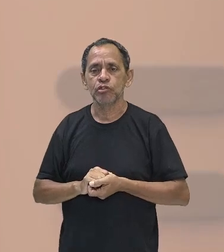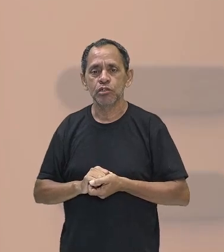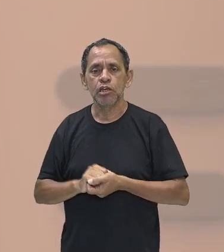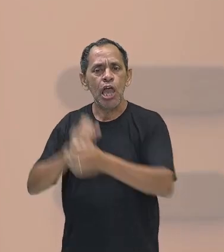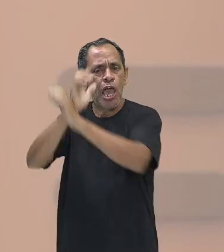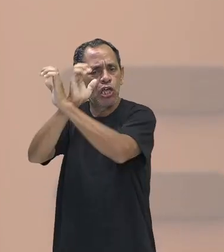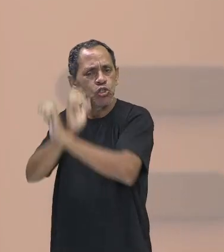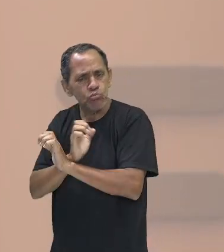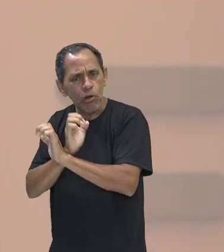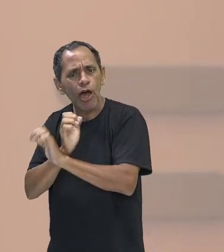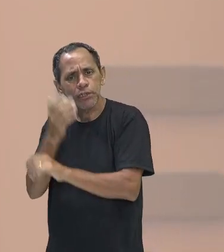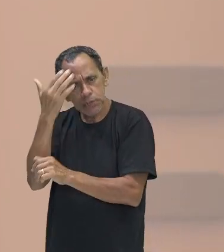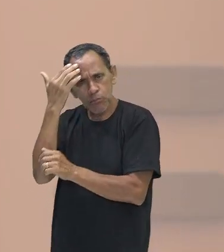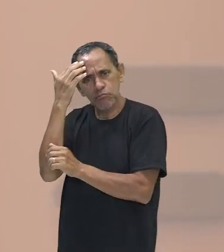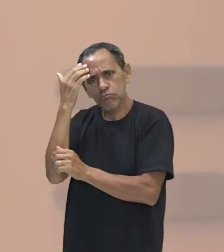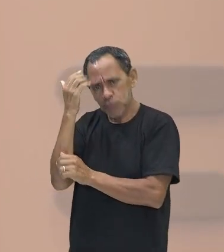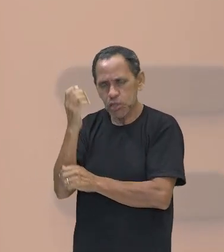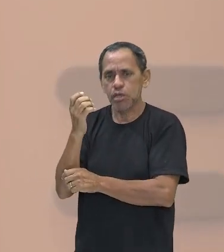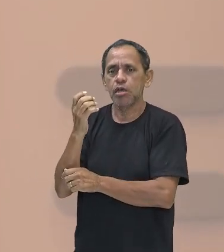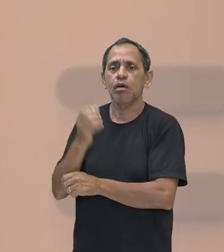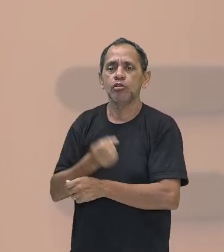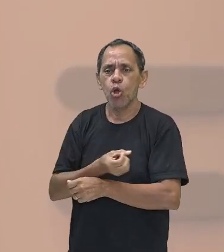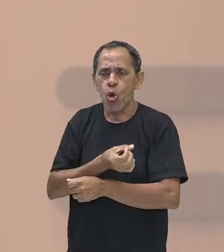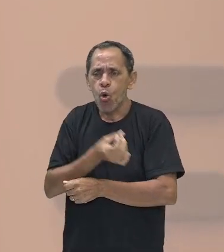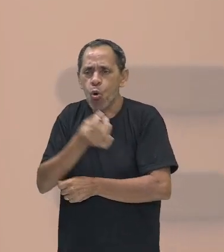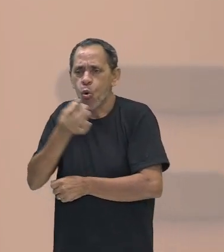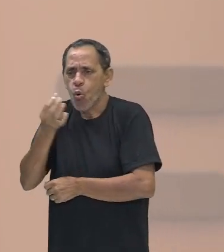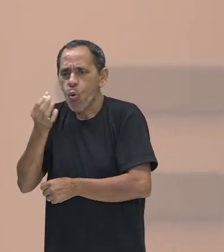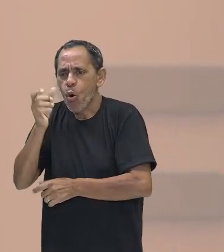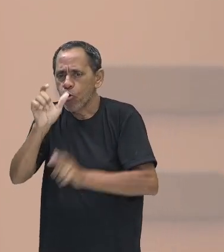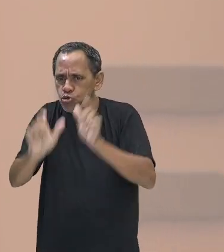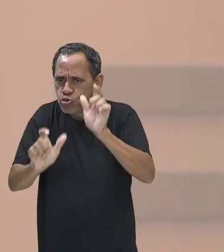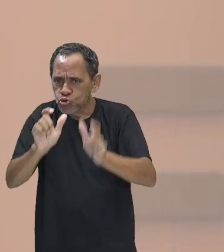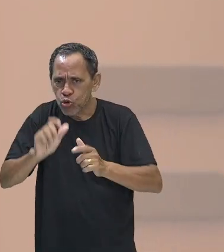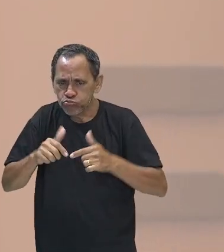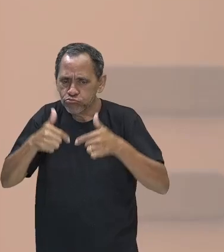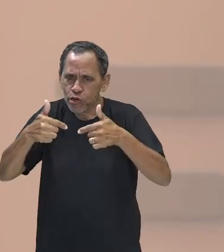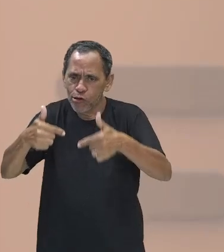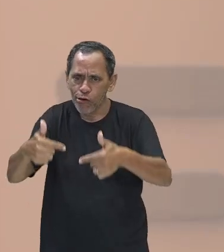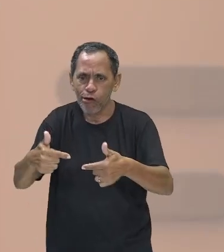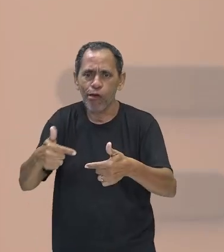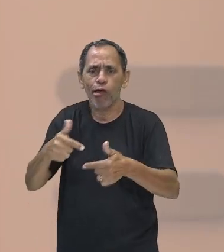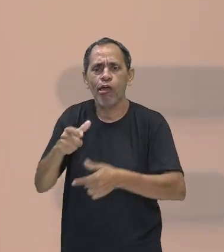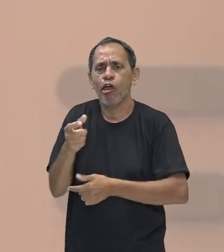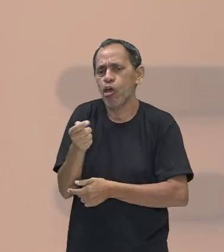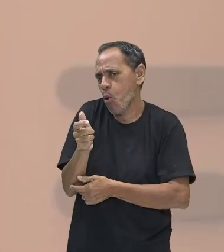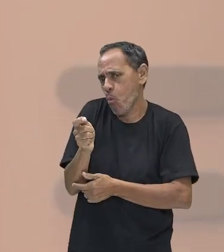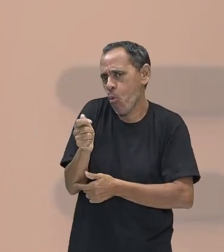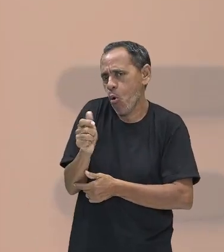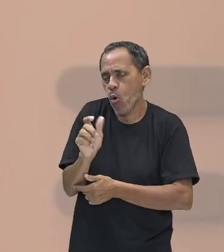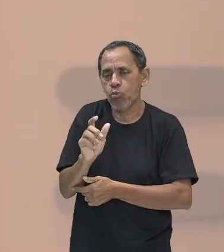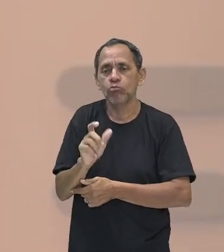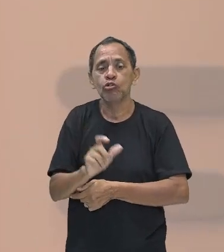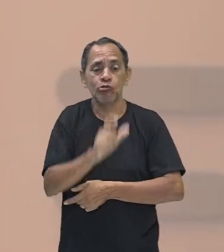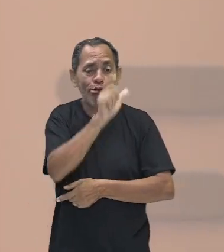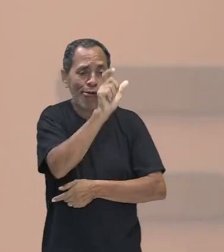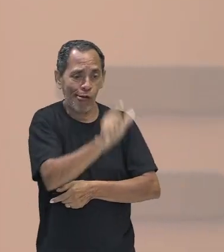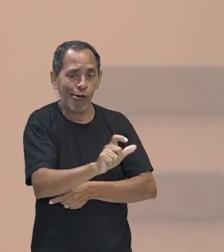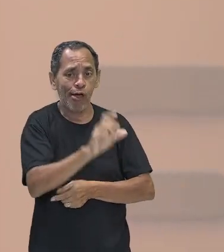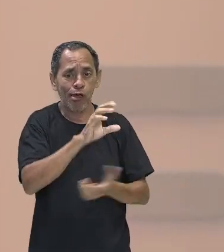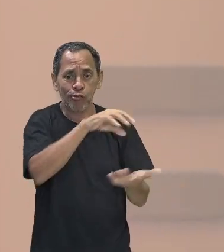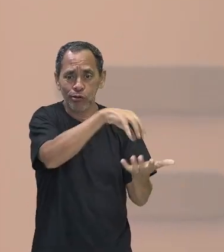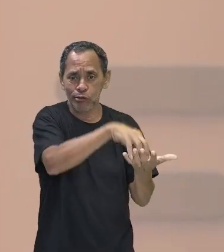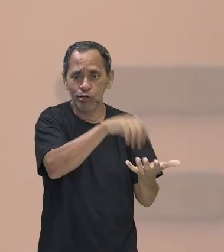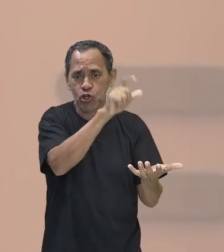Xerxes, eles souberam também, não é mesmo, que teve alguém que foi lá no ouvido de Xerxes e falou que eles estariam ali esperando, e,